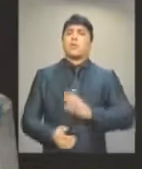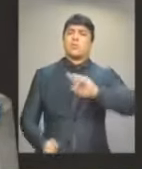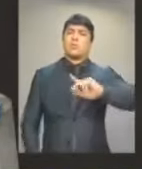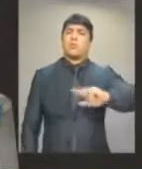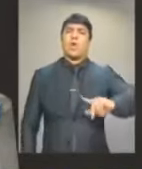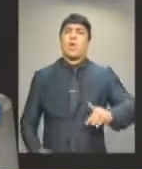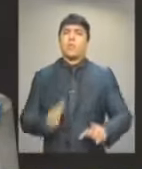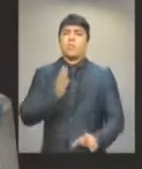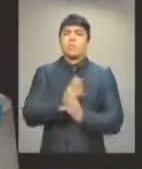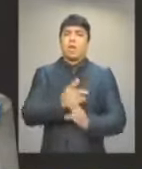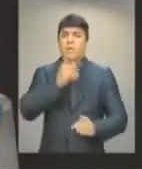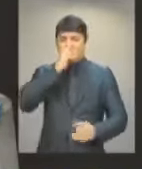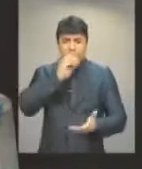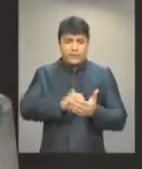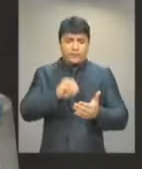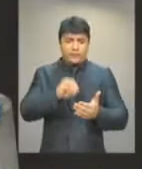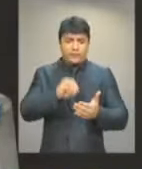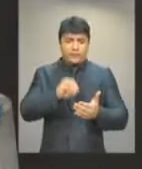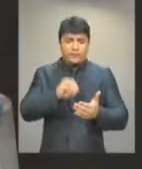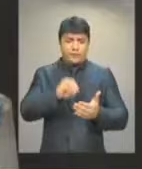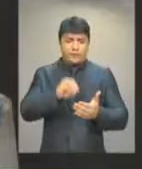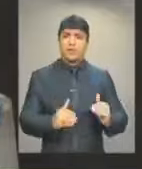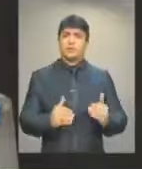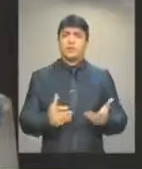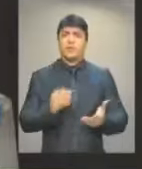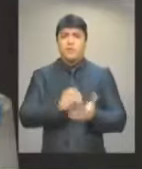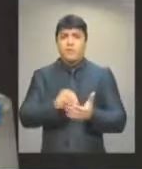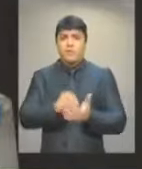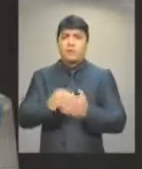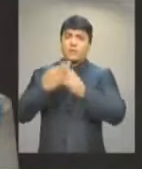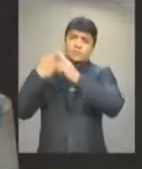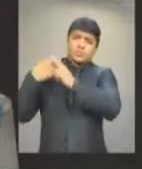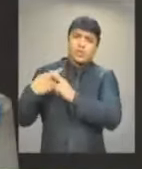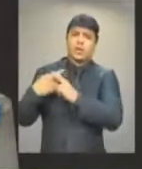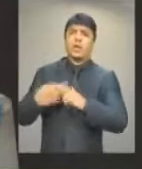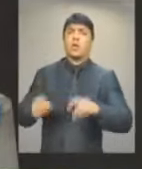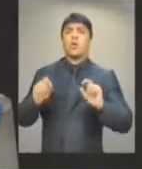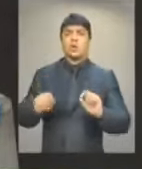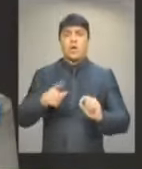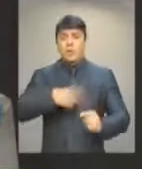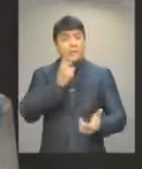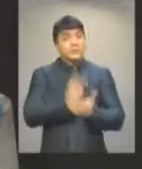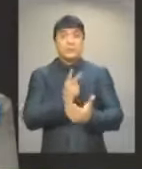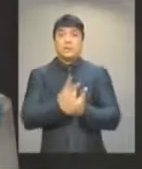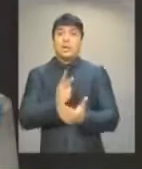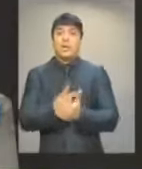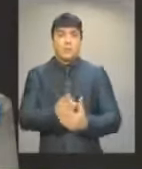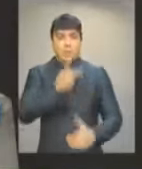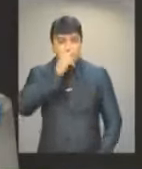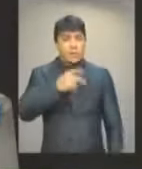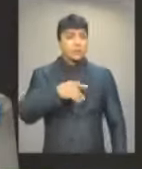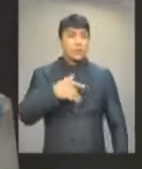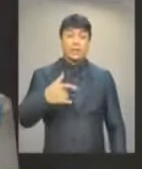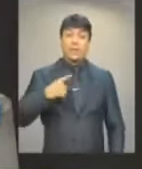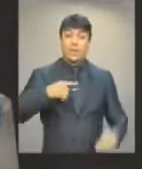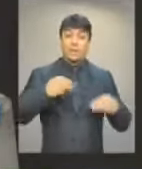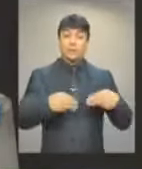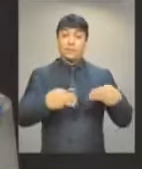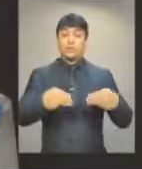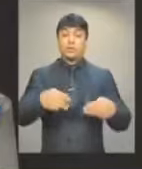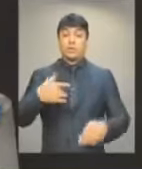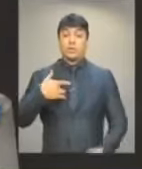pela postura irresponsável que a todo tempo confrontava as recomendações, inclusive do